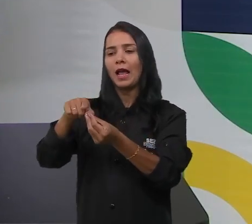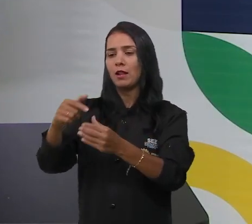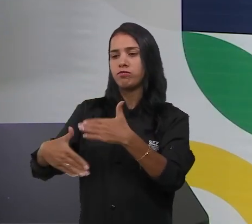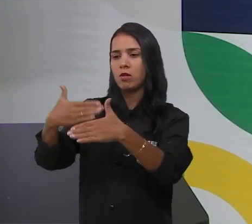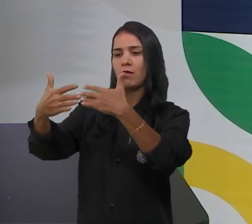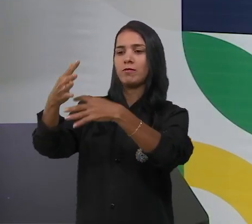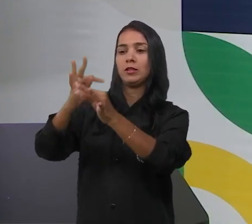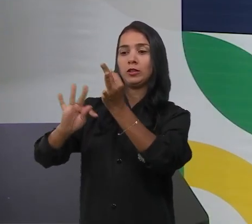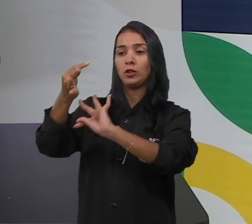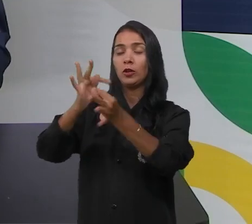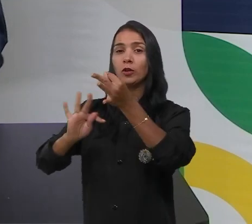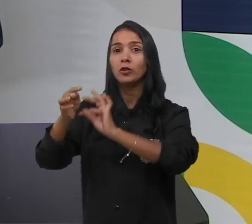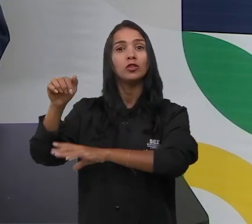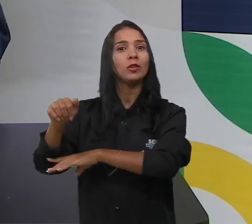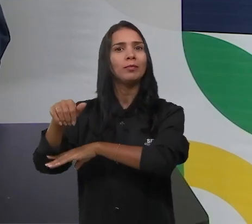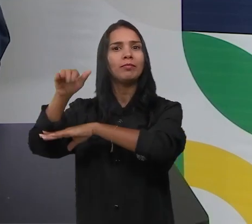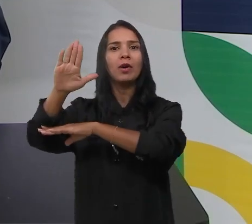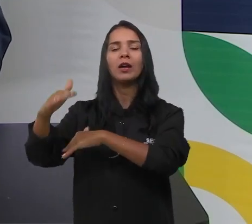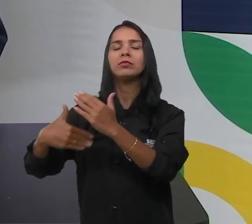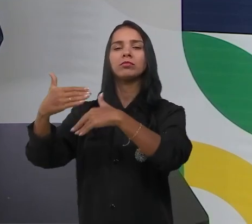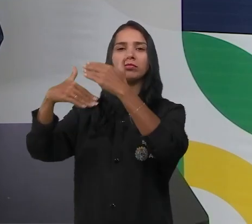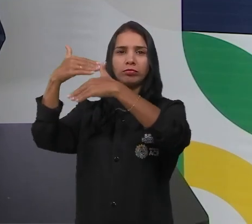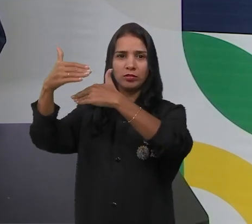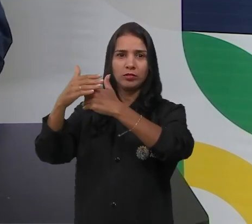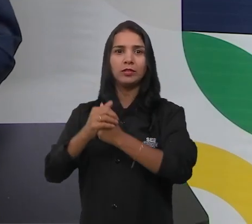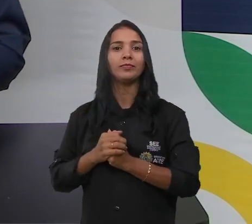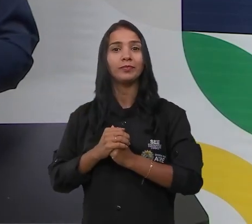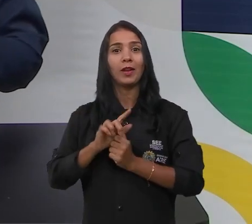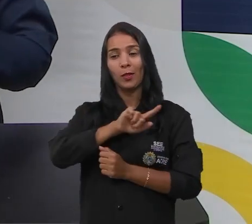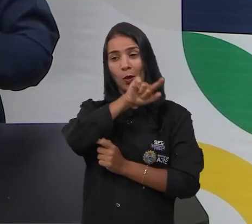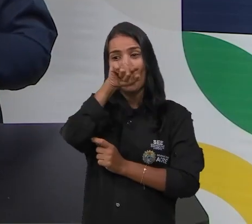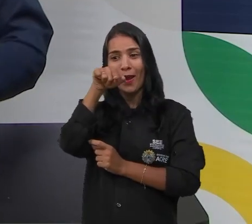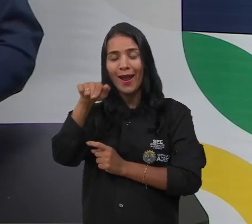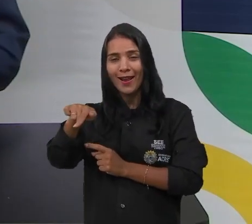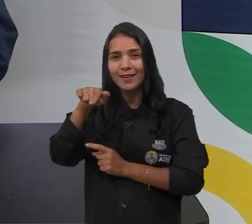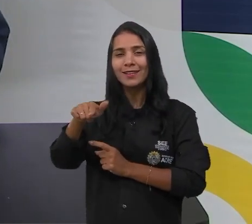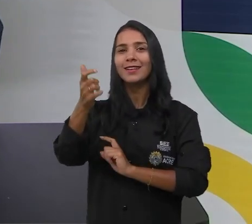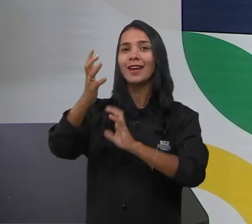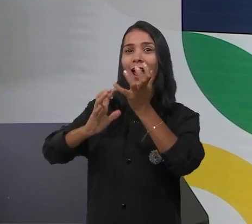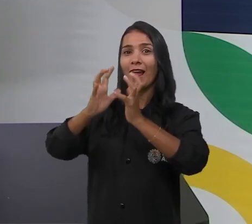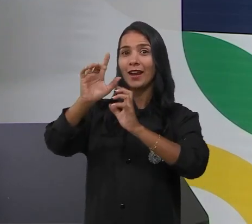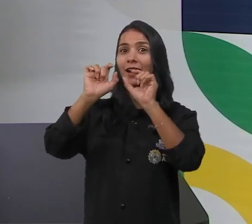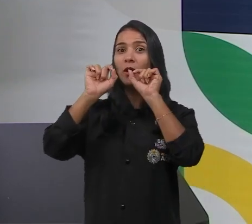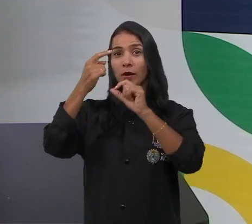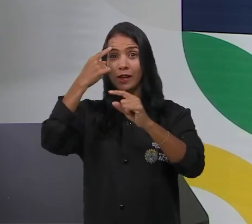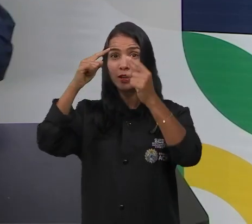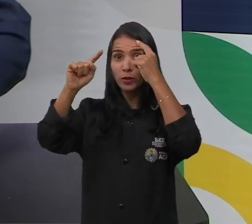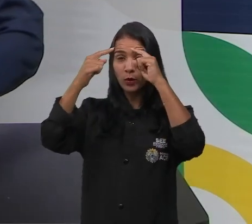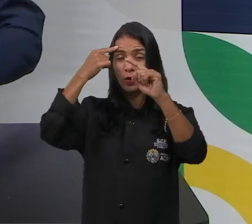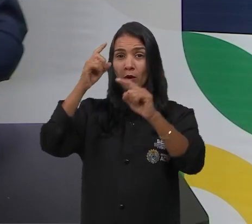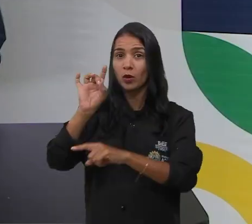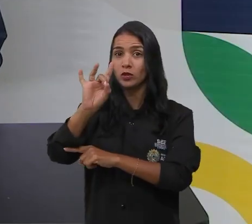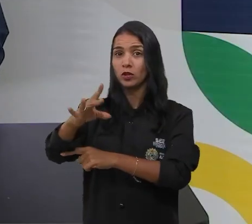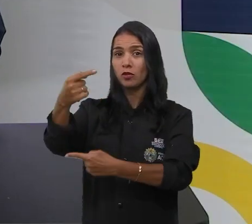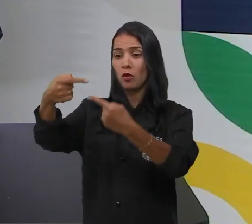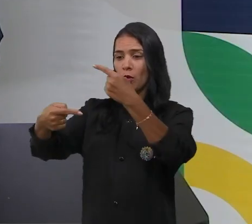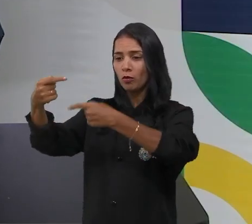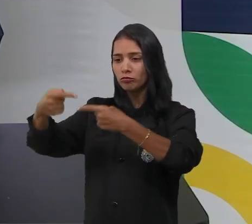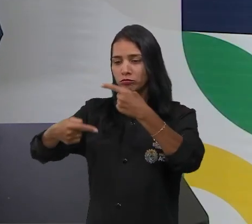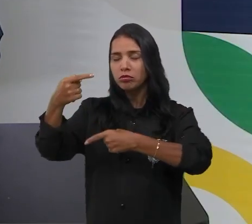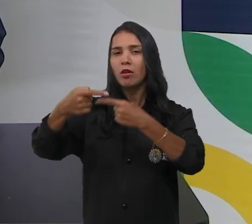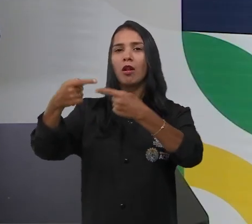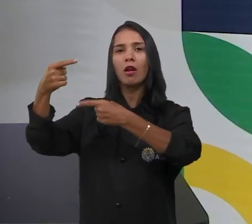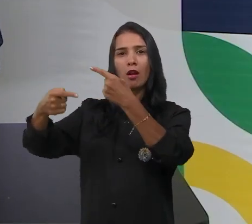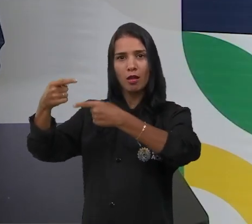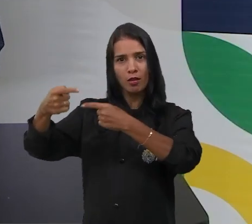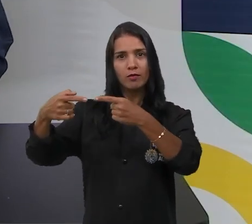propriamente dita. Então, a questão da guerra aqui ficou apenas na ideologia e em outras características que eu